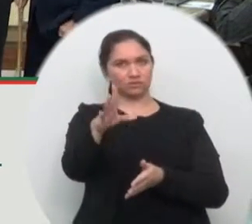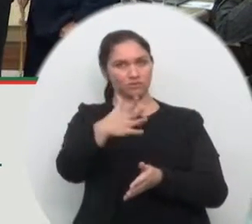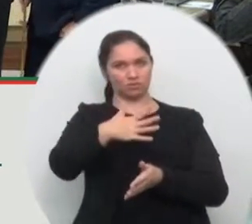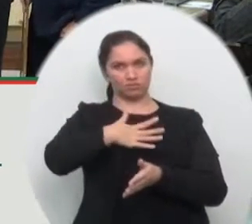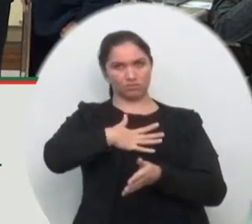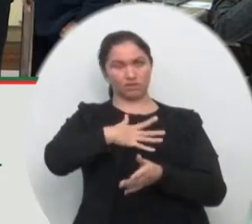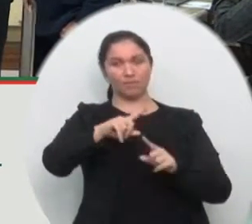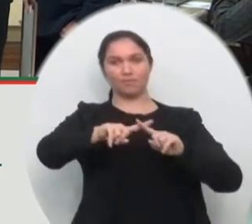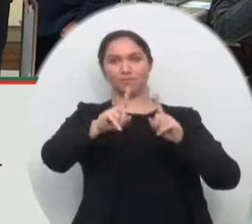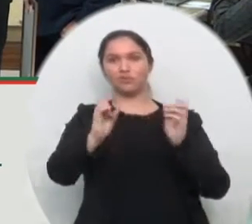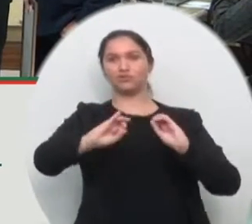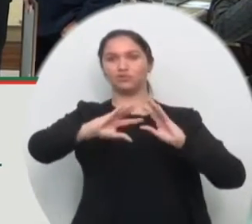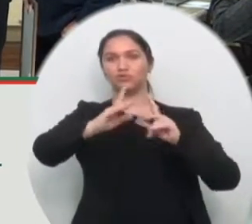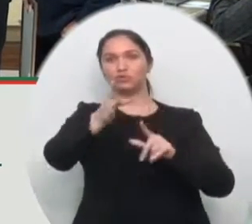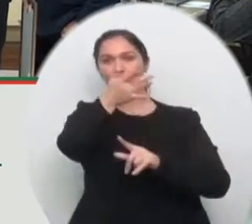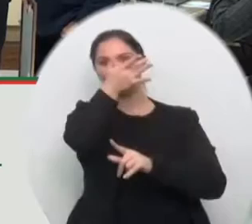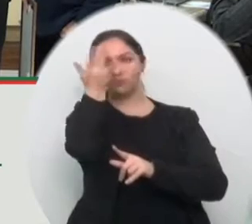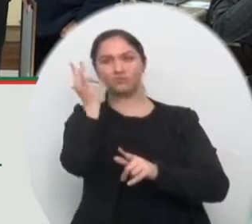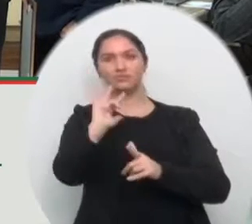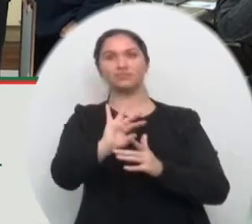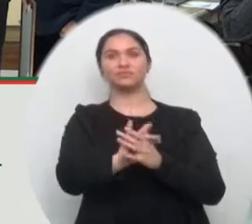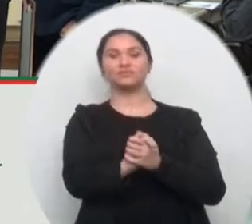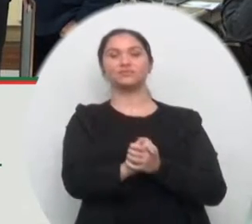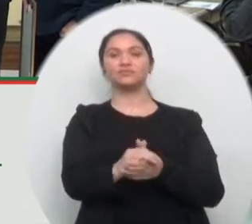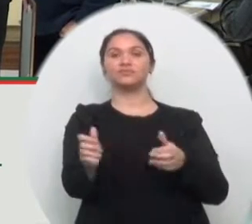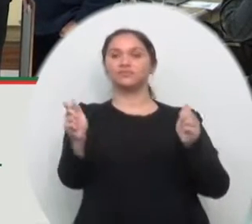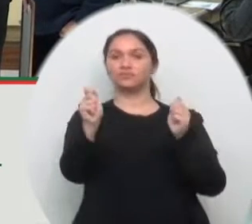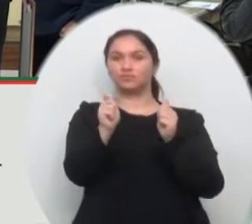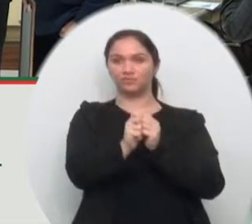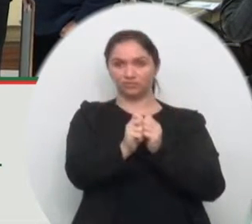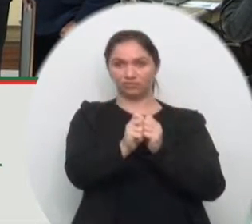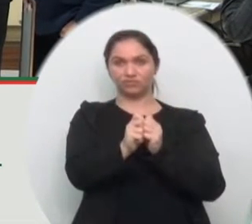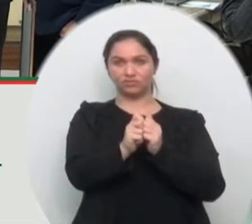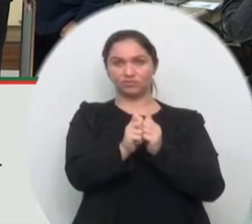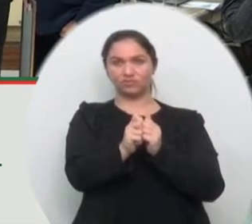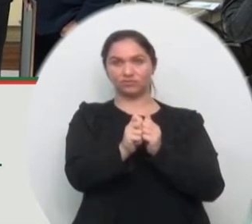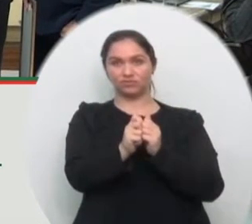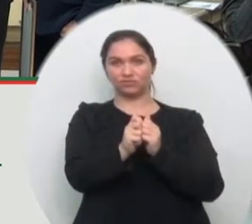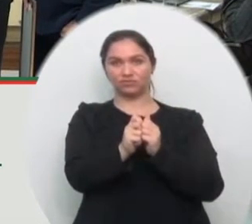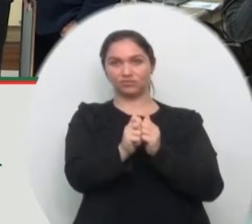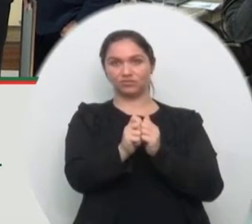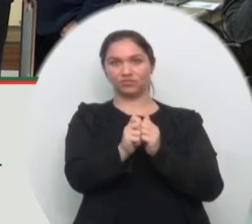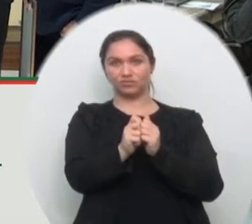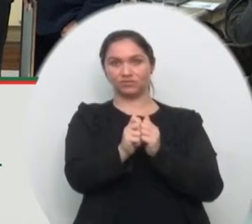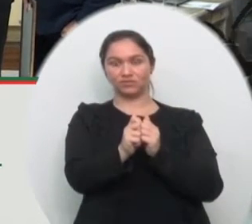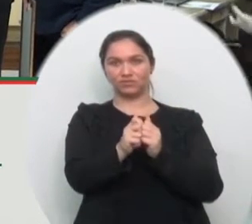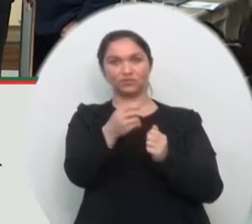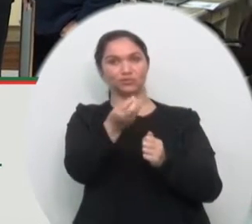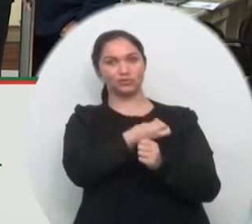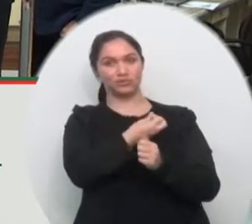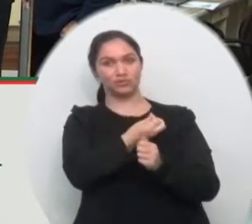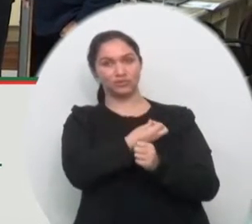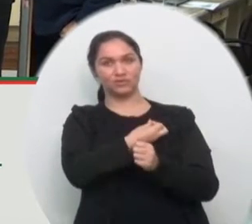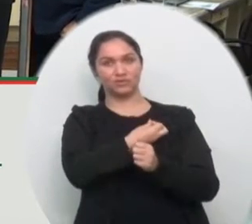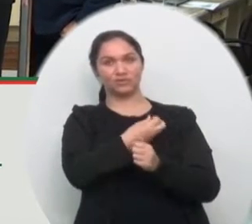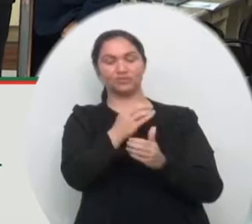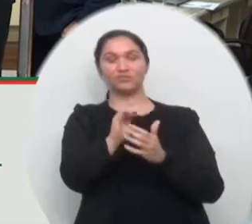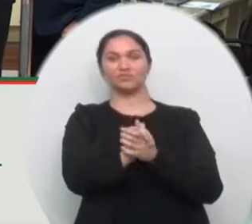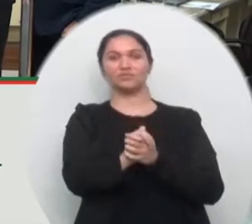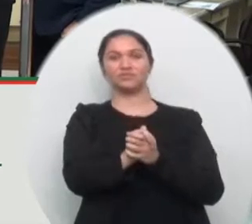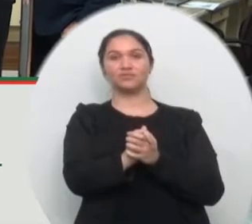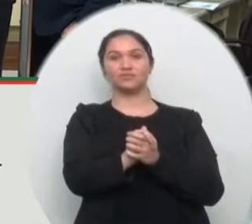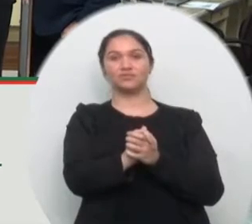sim de todos aqueles que estão junto na nossa caminhada. Eu só tenho a dizer, não sei se eu tenho todo esse privilégio,